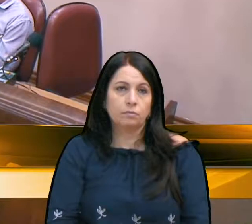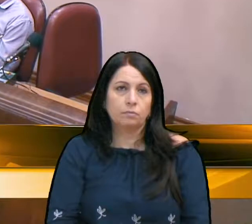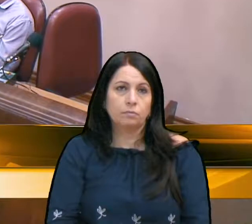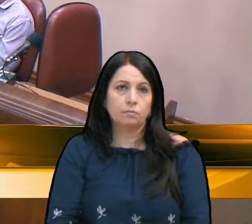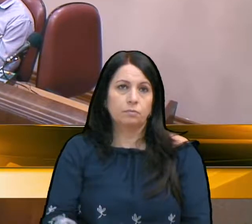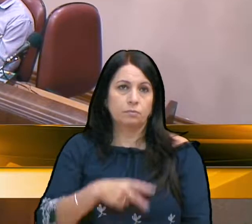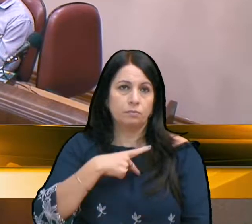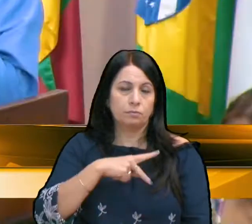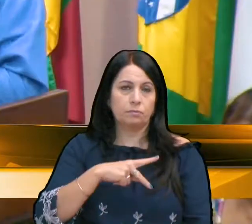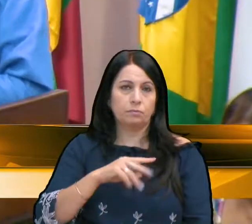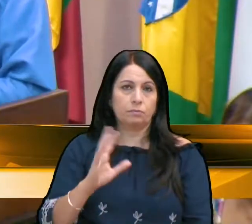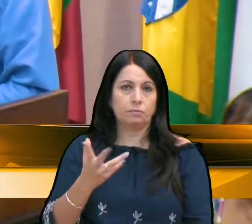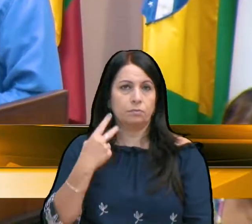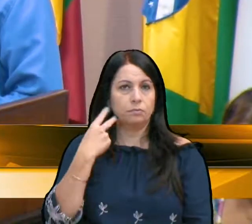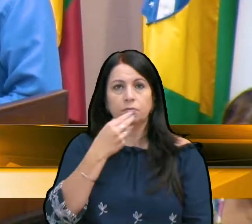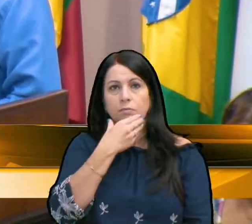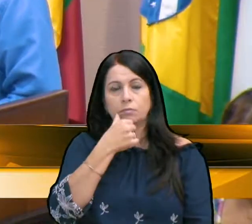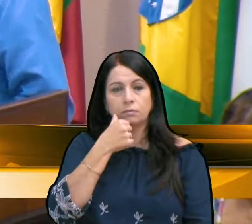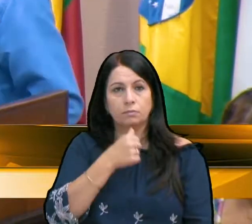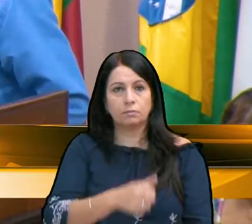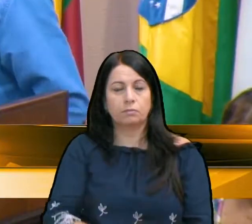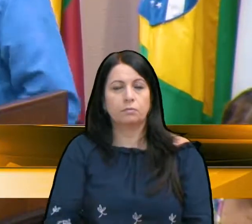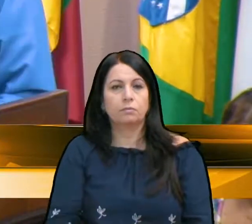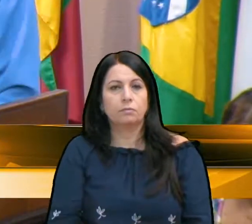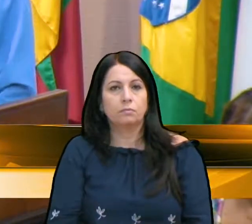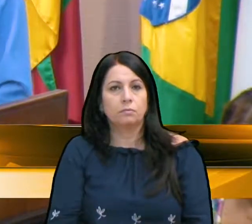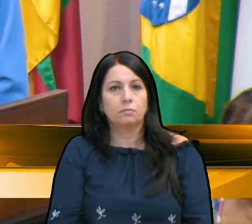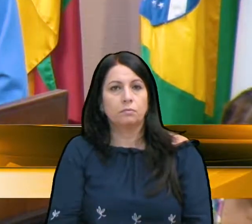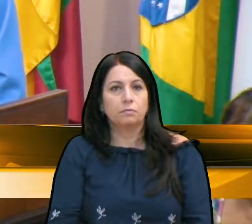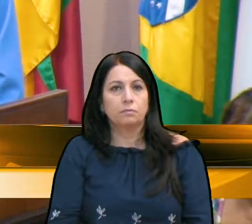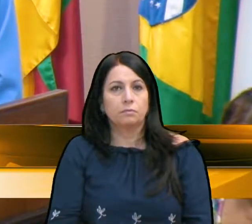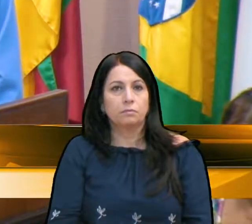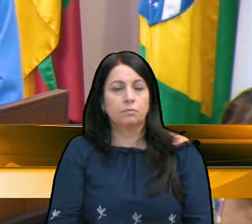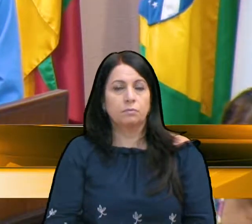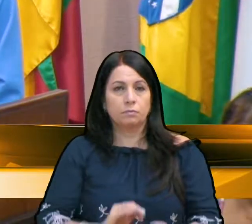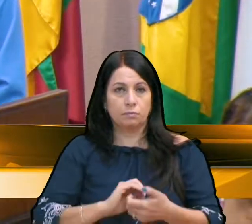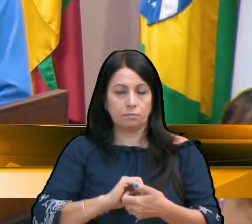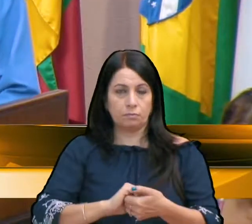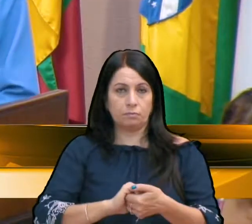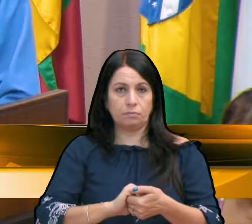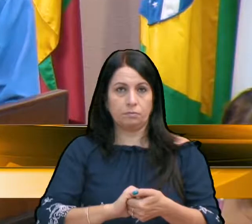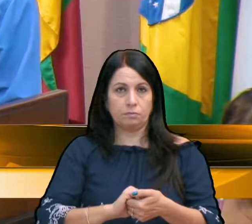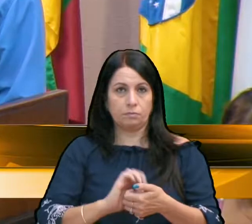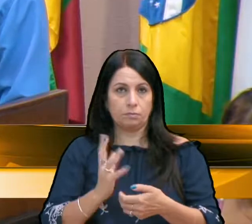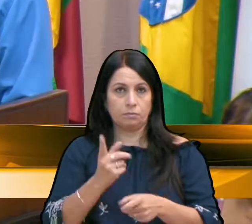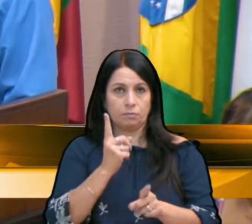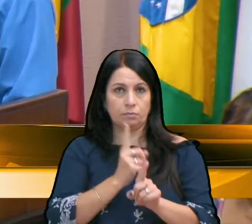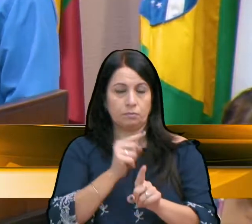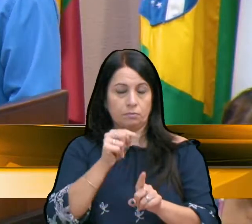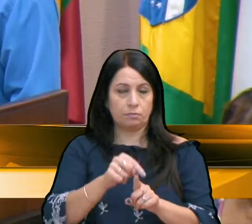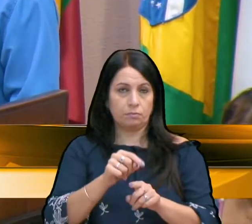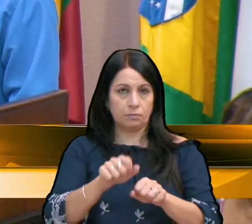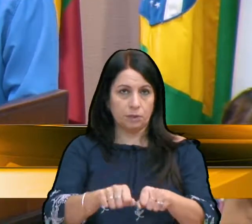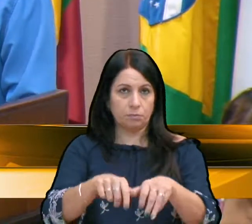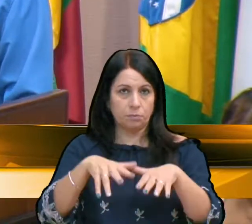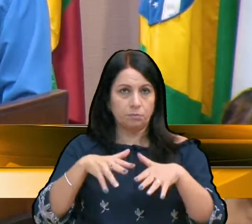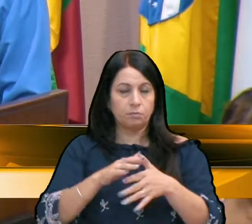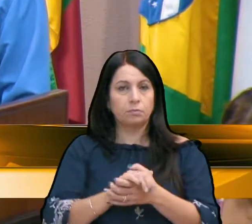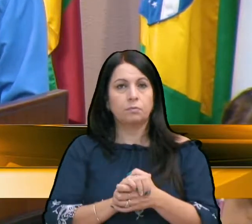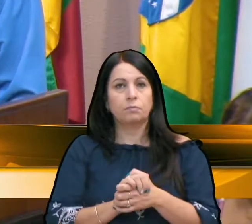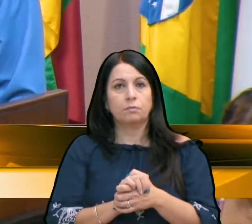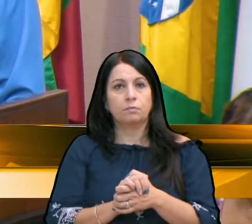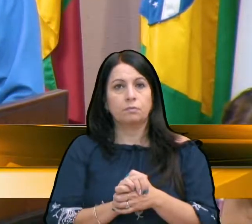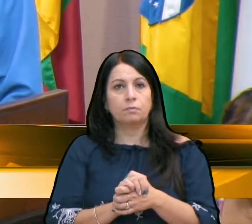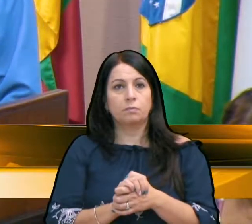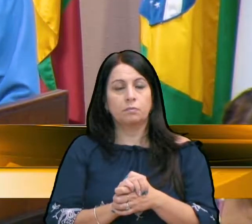Senhor presidente, senhoras e senhores vereadores, cumprimentar aqui todos que se encontram aqui no plenário,